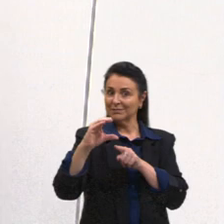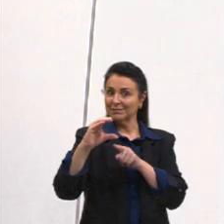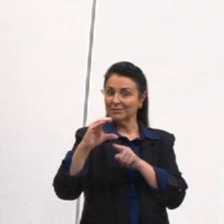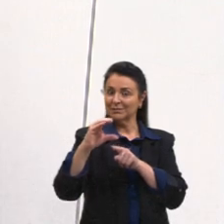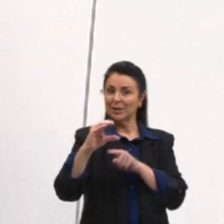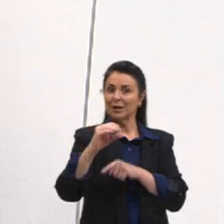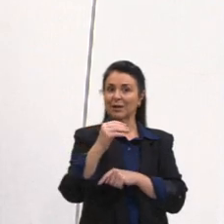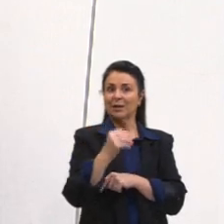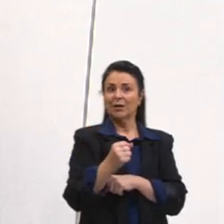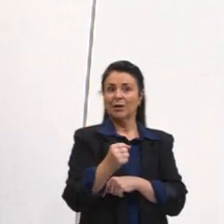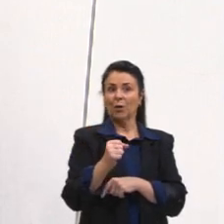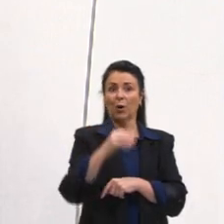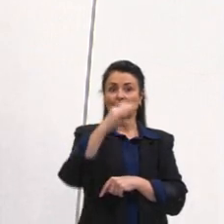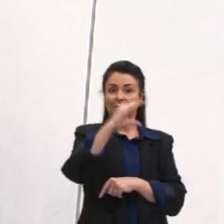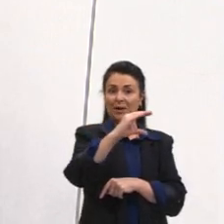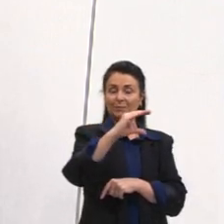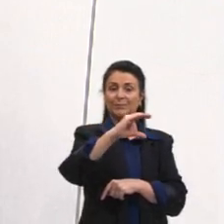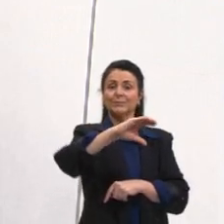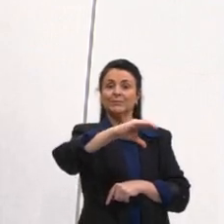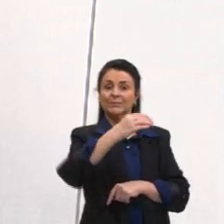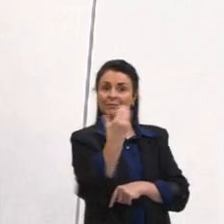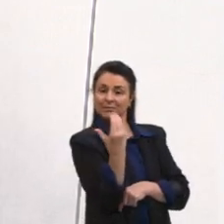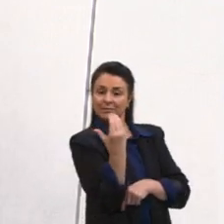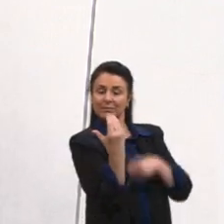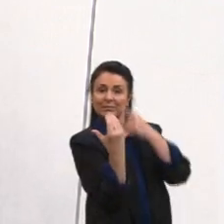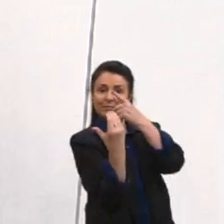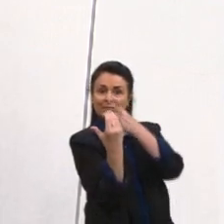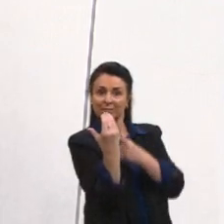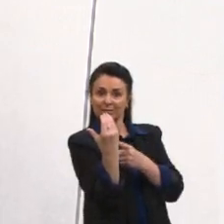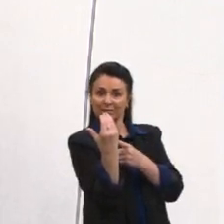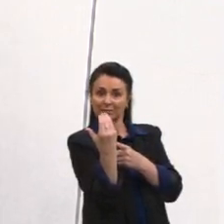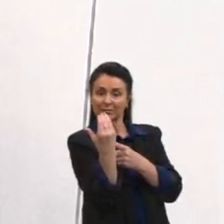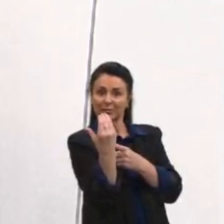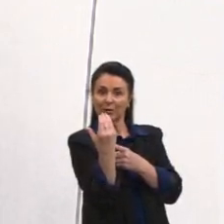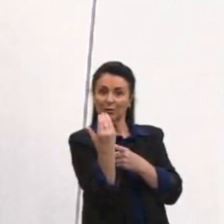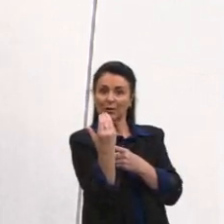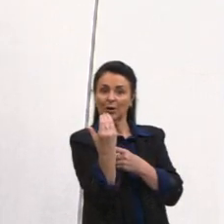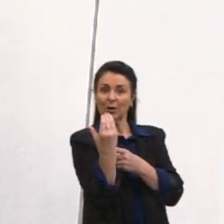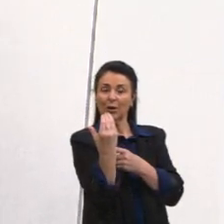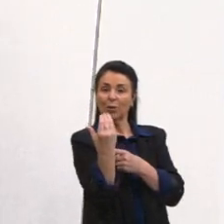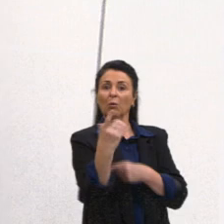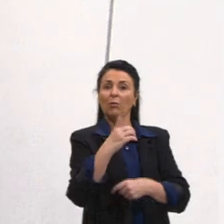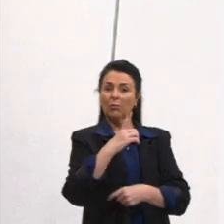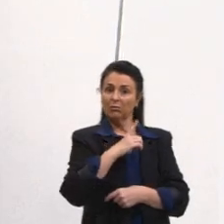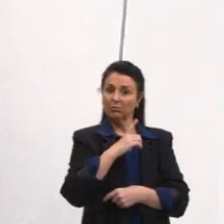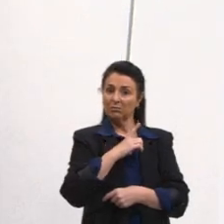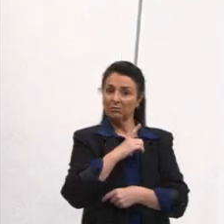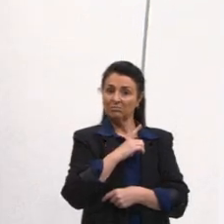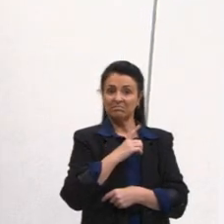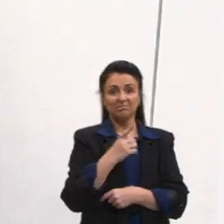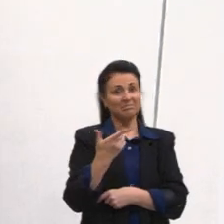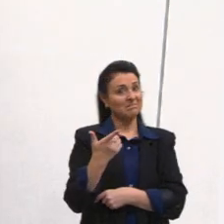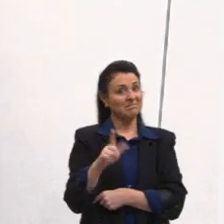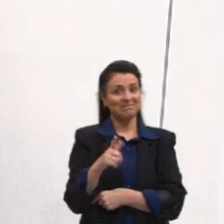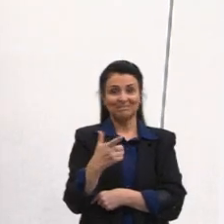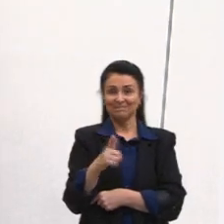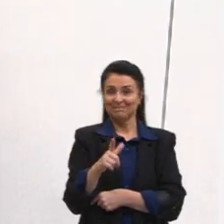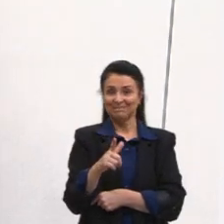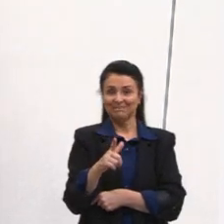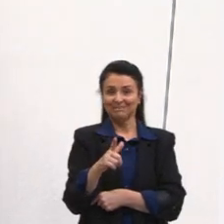então um significa contém e em outro significa não contém